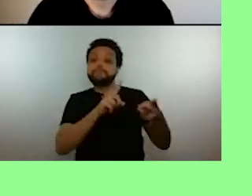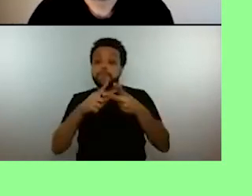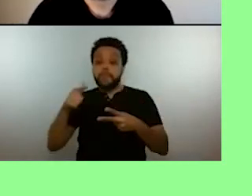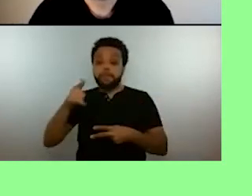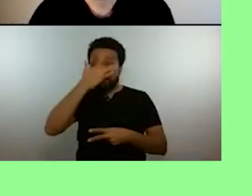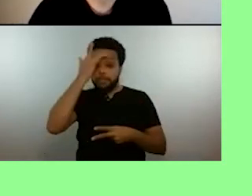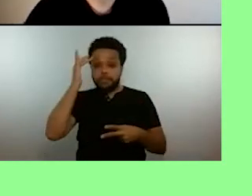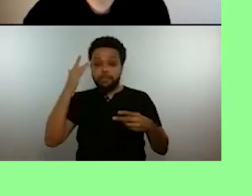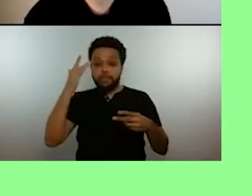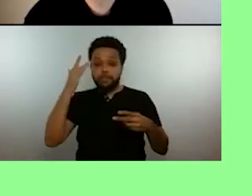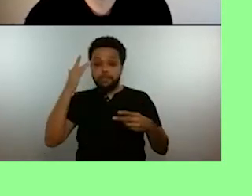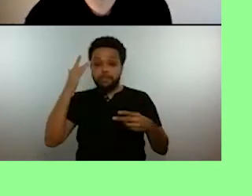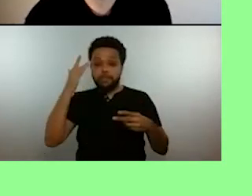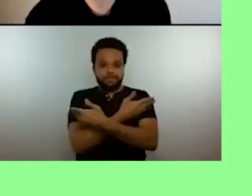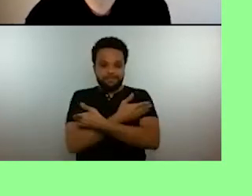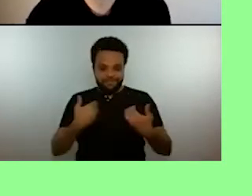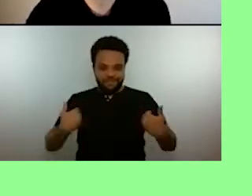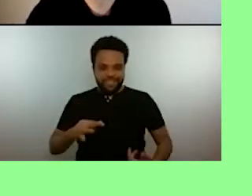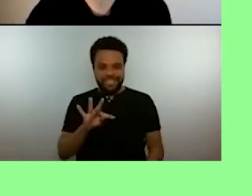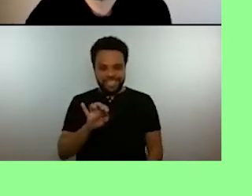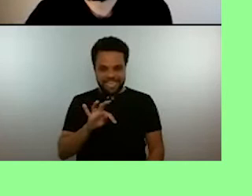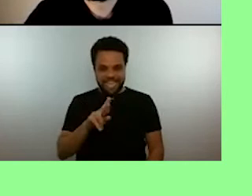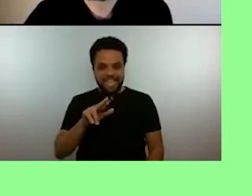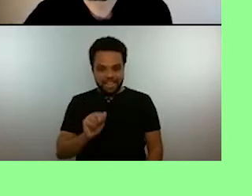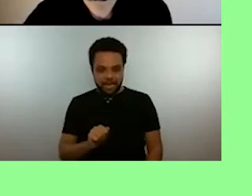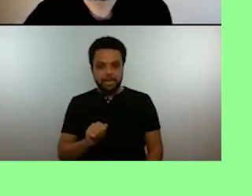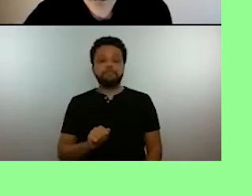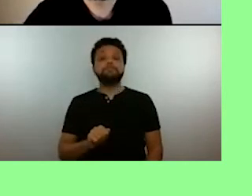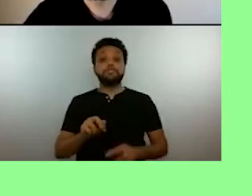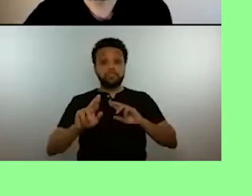Ela move a interface toda com os olhos,